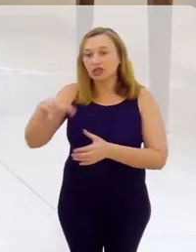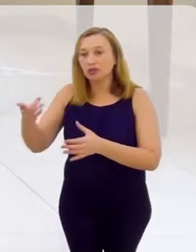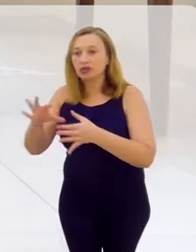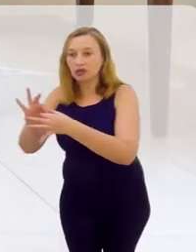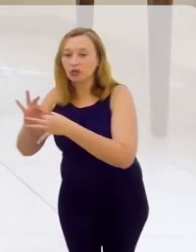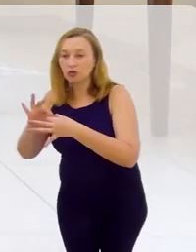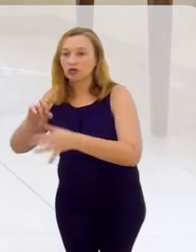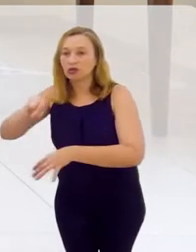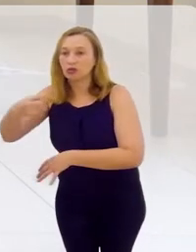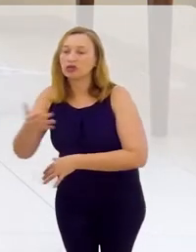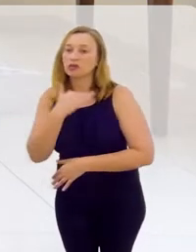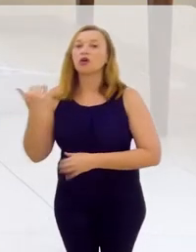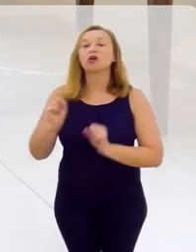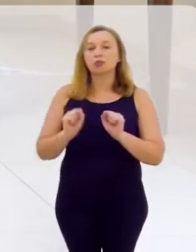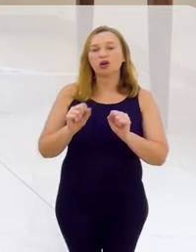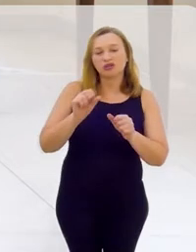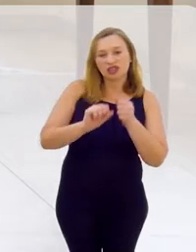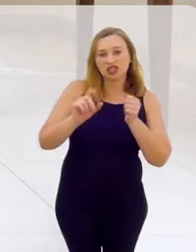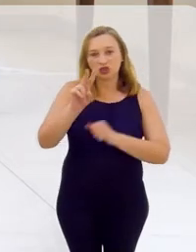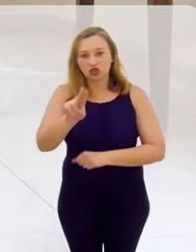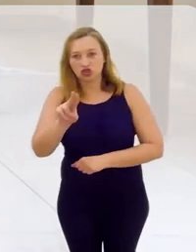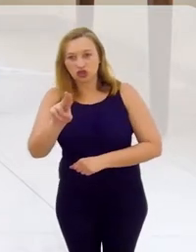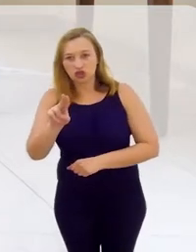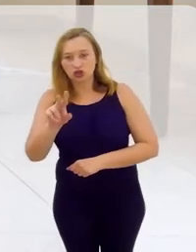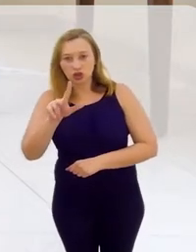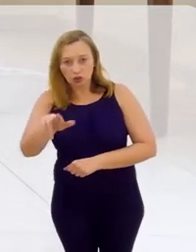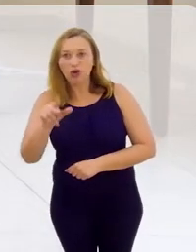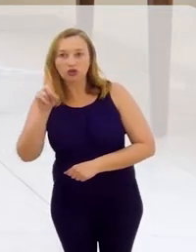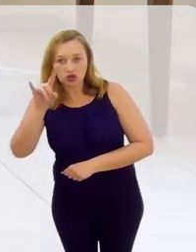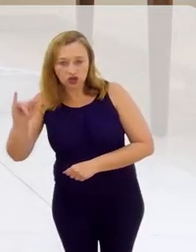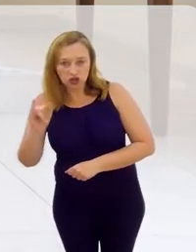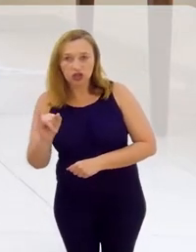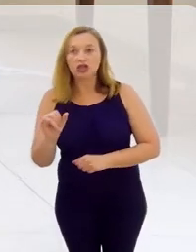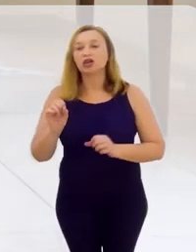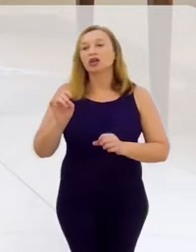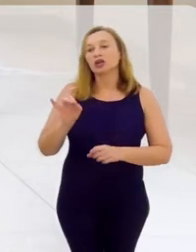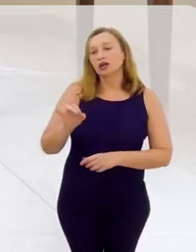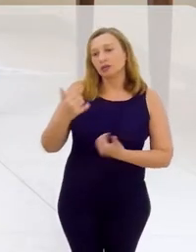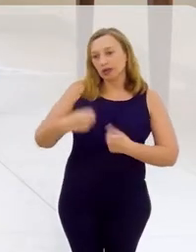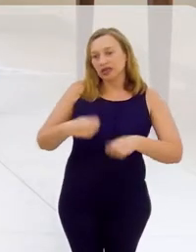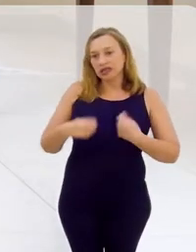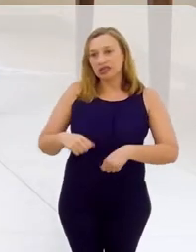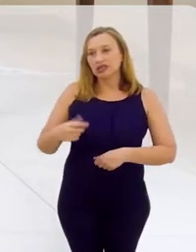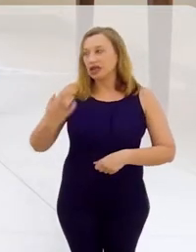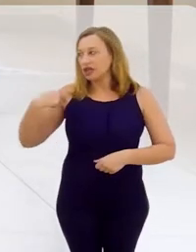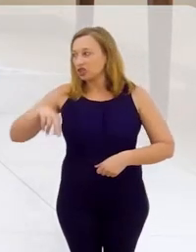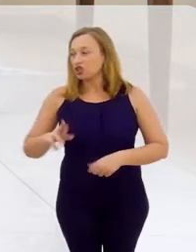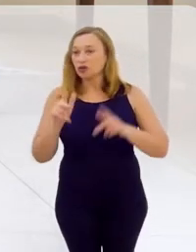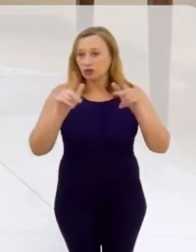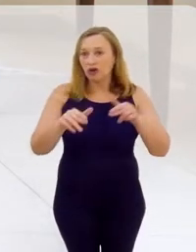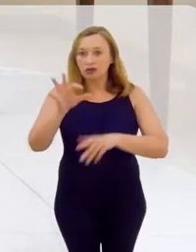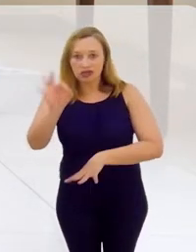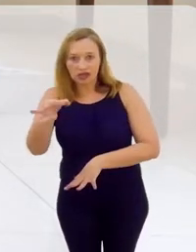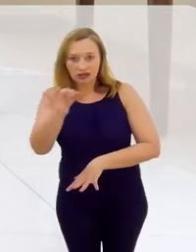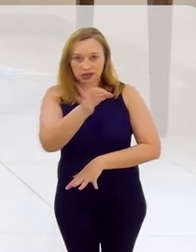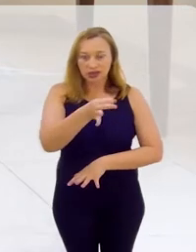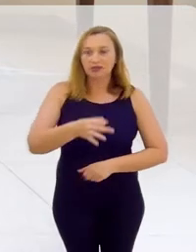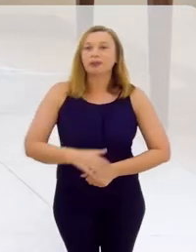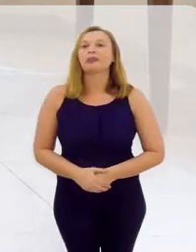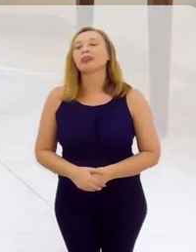a Isso. ordenança do selamento. Pode ser feita no mesmo dia? Pode. Pode, Pode. desde que os dois sejam da mesma religião.